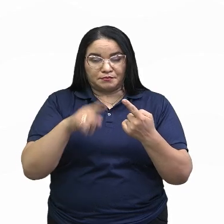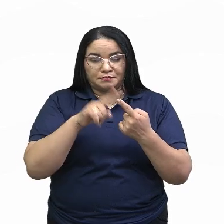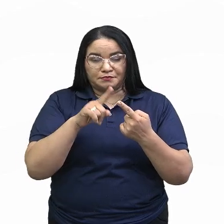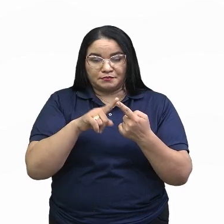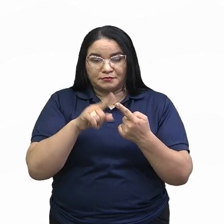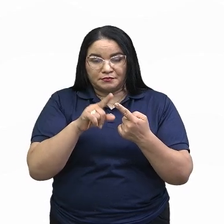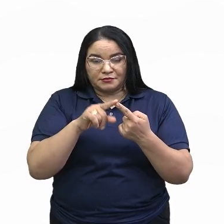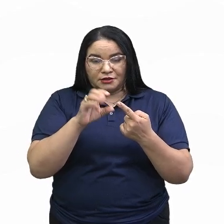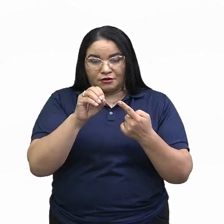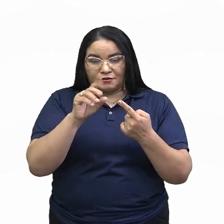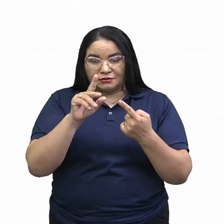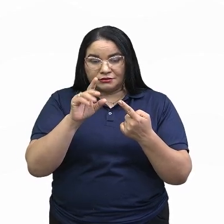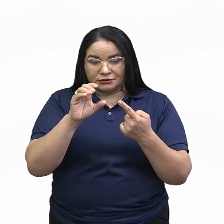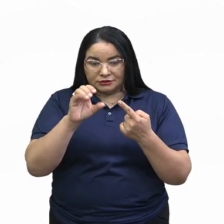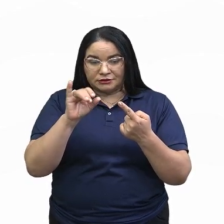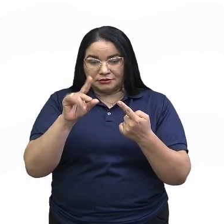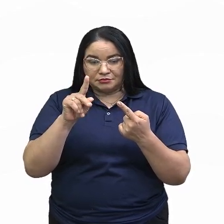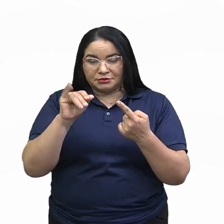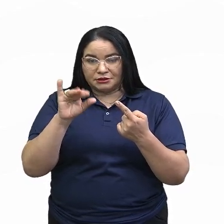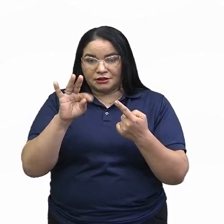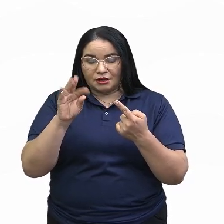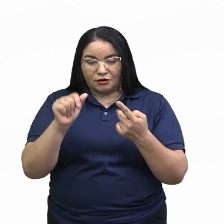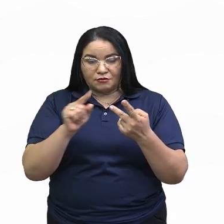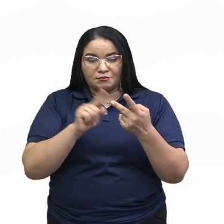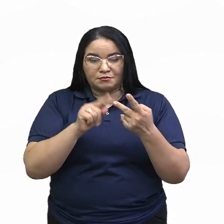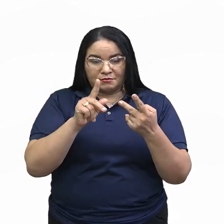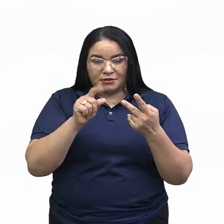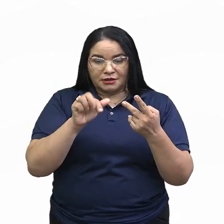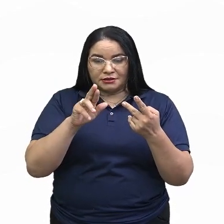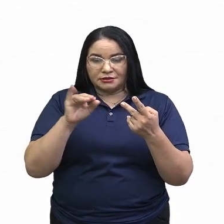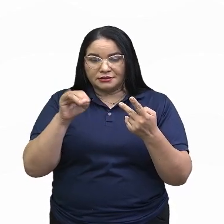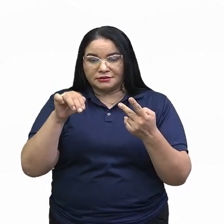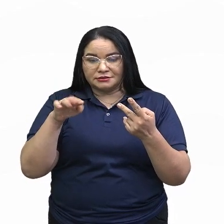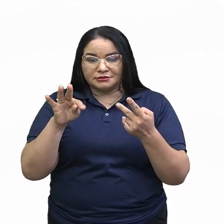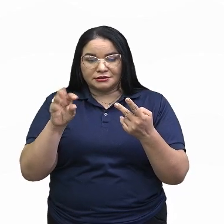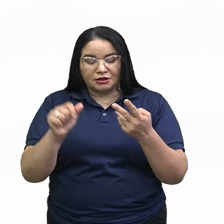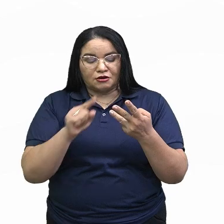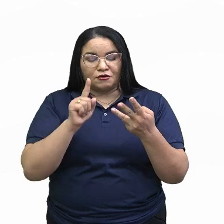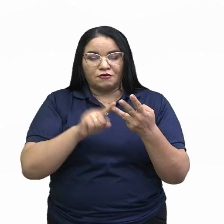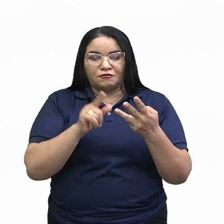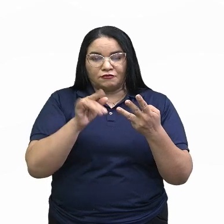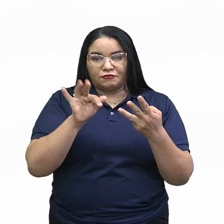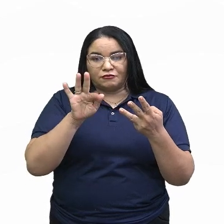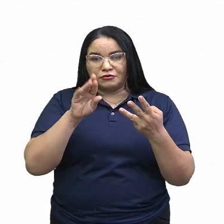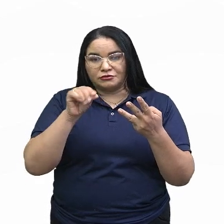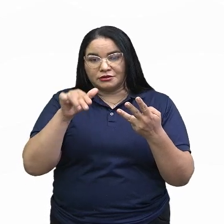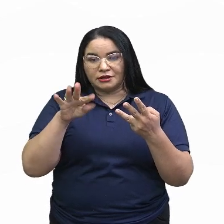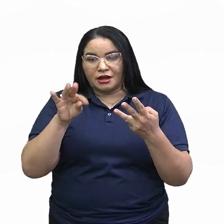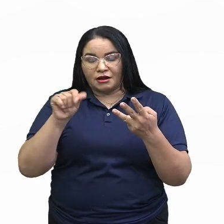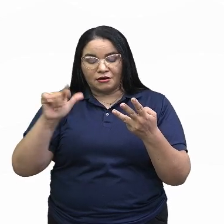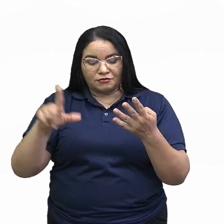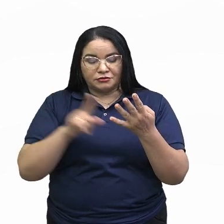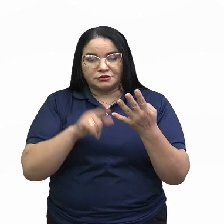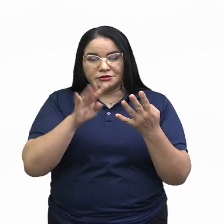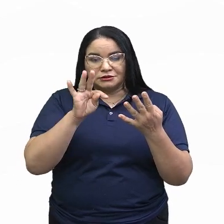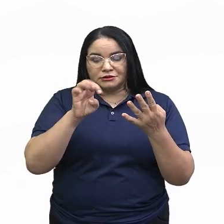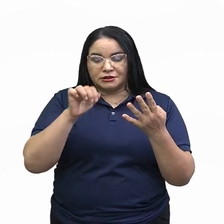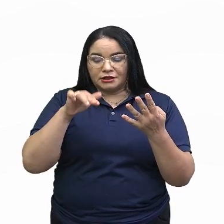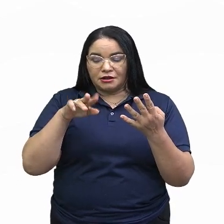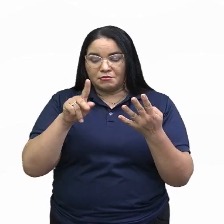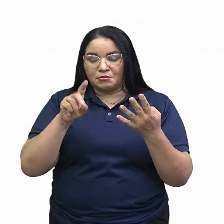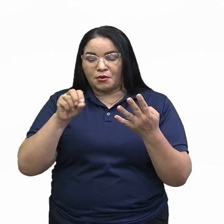chamado occipital, parietal, frontal e temporal. O frontal e temporal